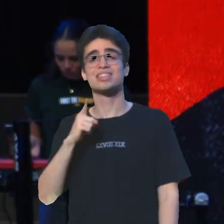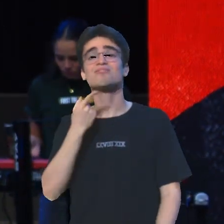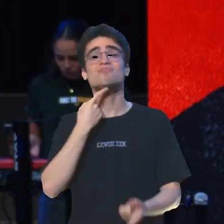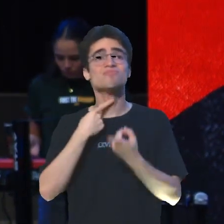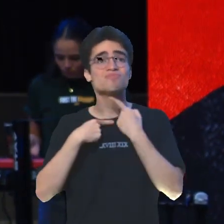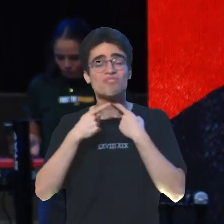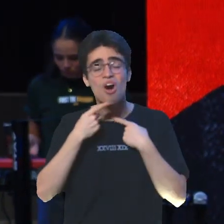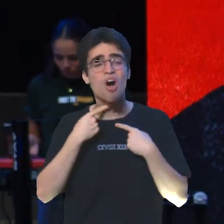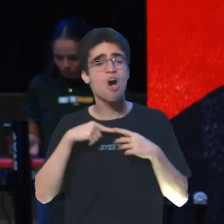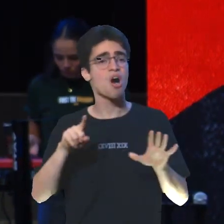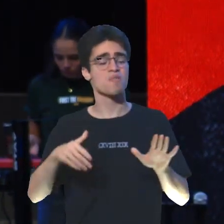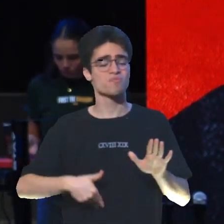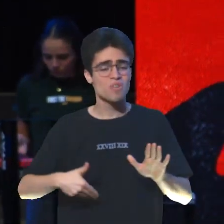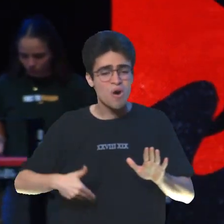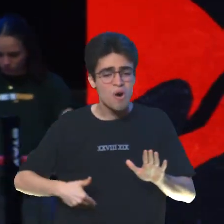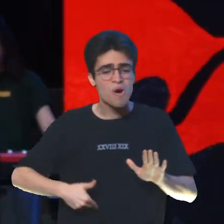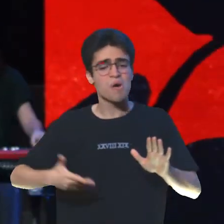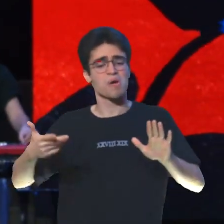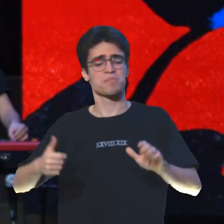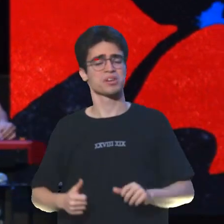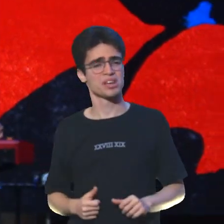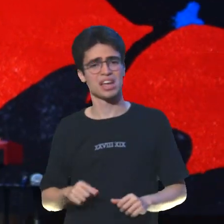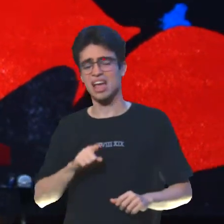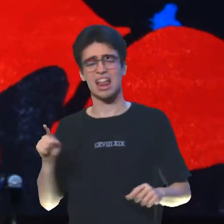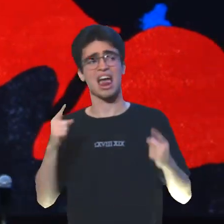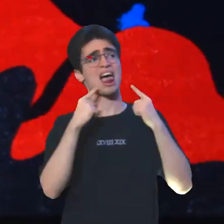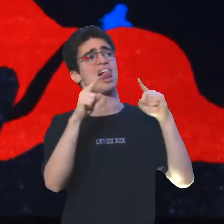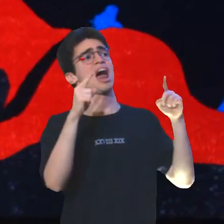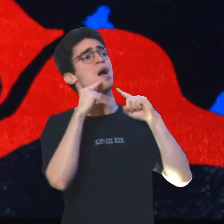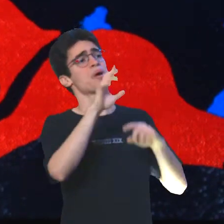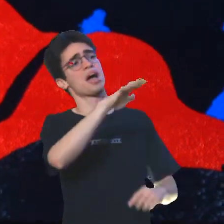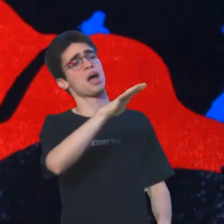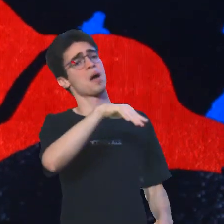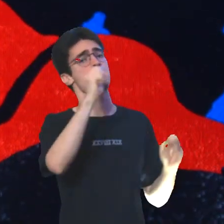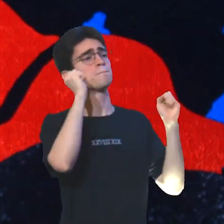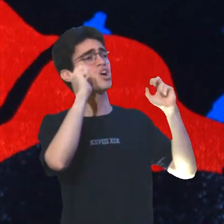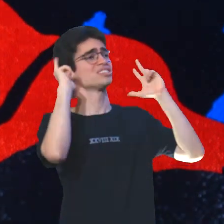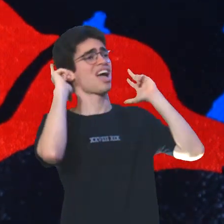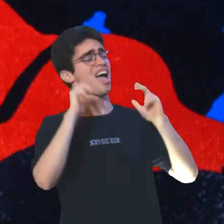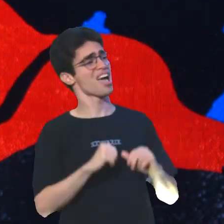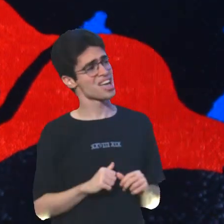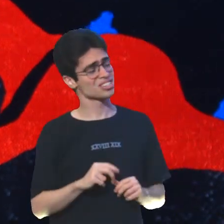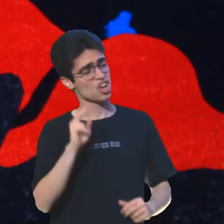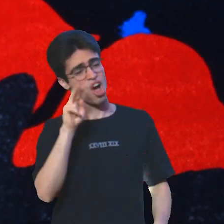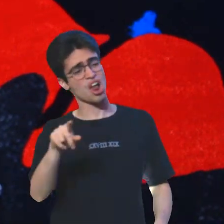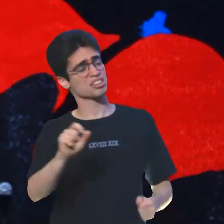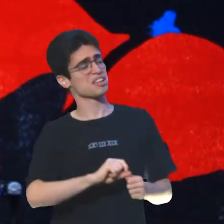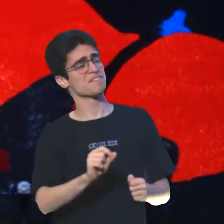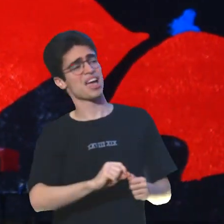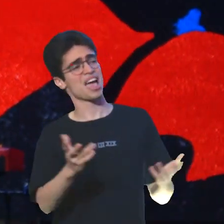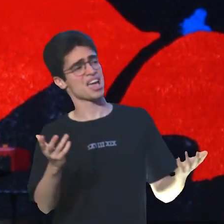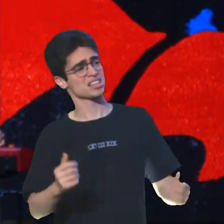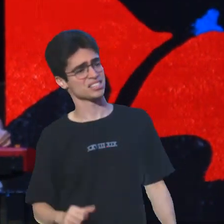E eles começam a reclamar com Moisés, falando: cara, olha o que você fez.